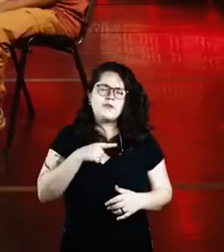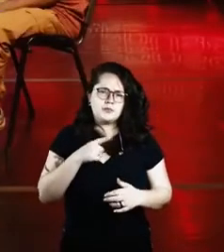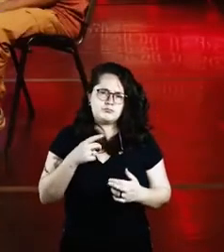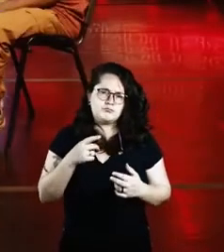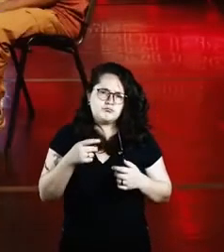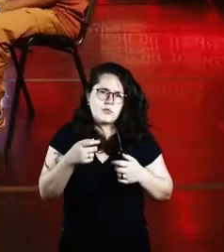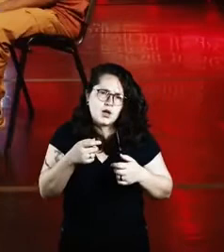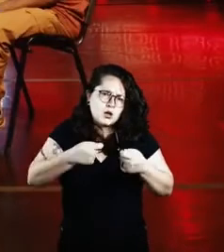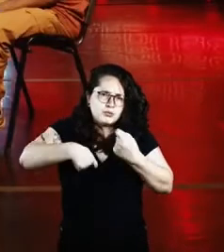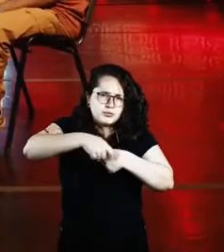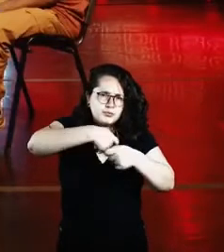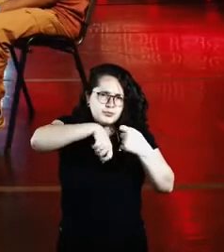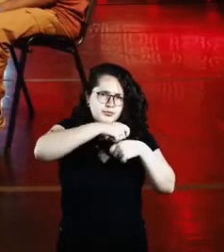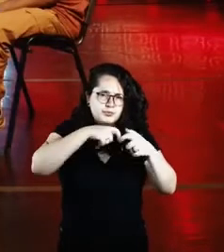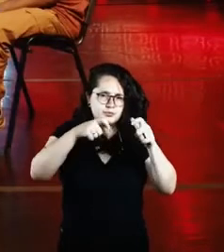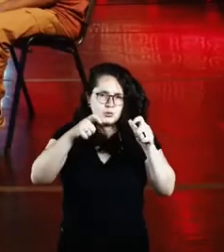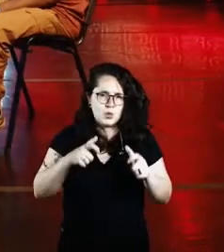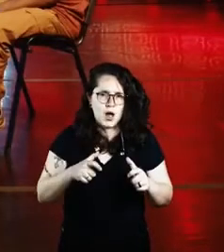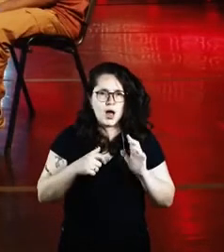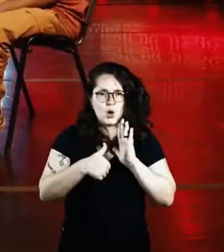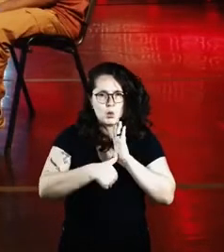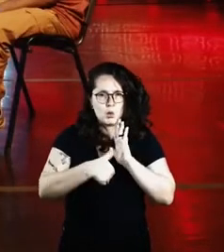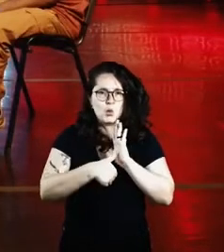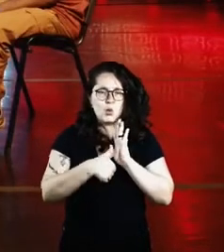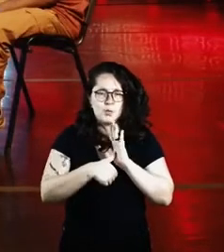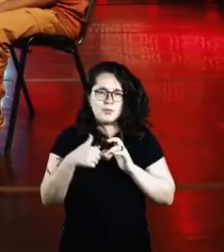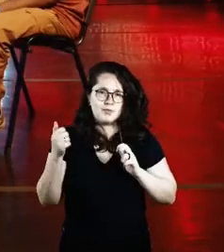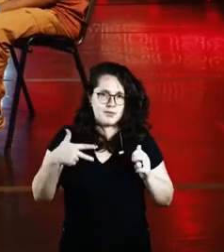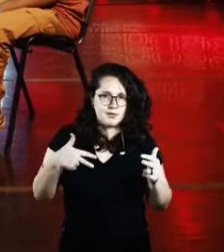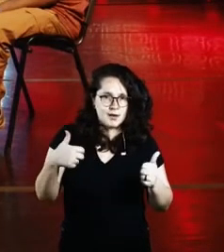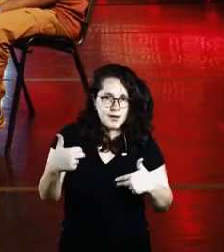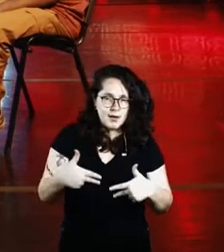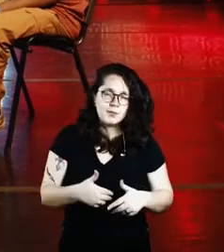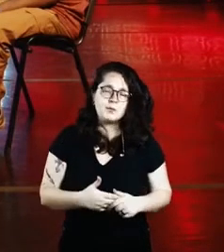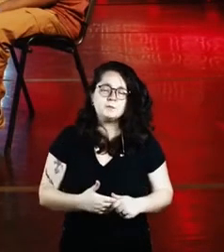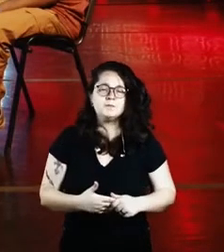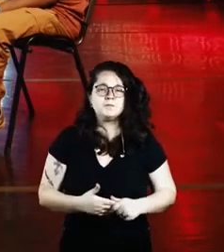nossos irmãos também, acho que o Reginaldo também pode falar um pouco disso.